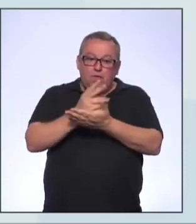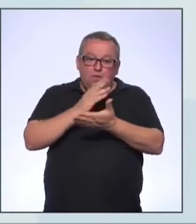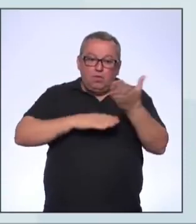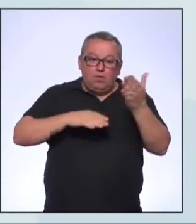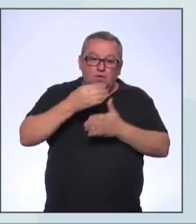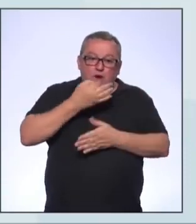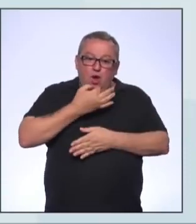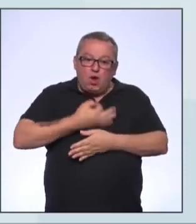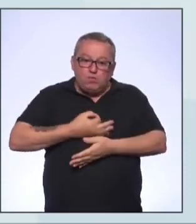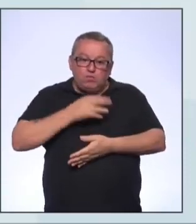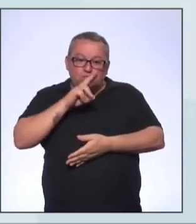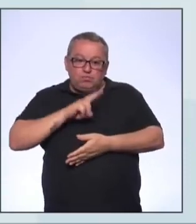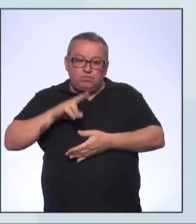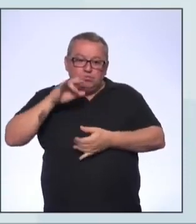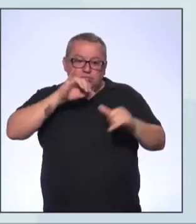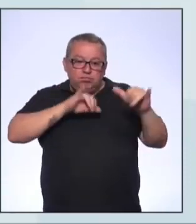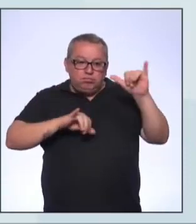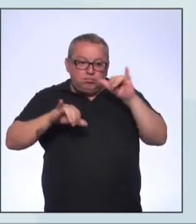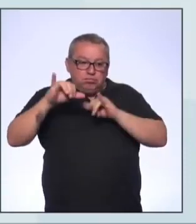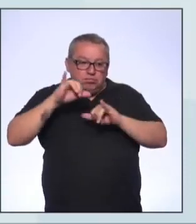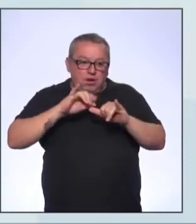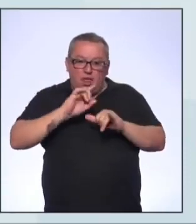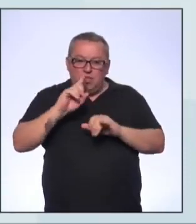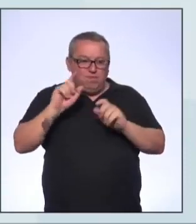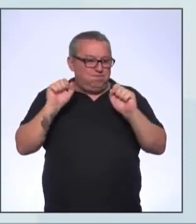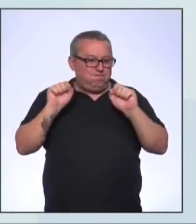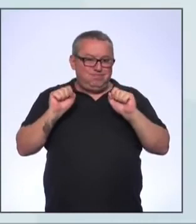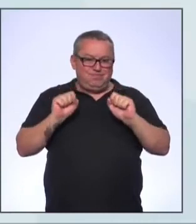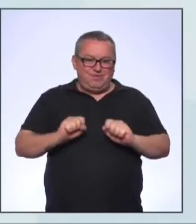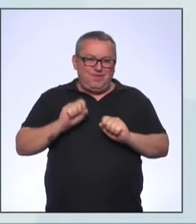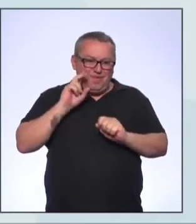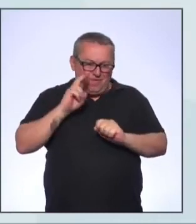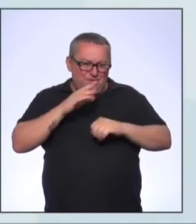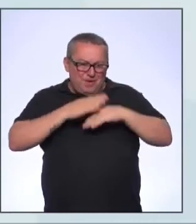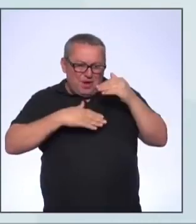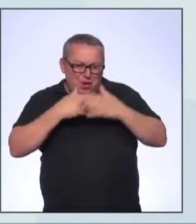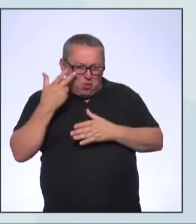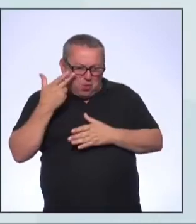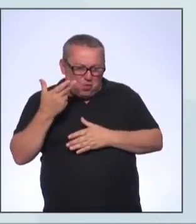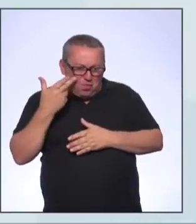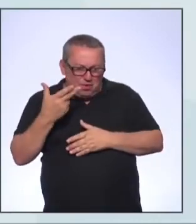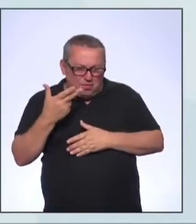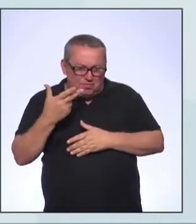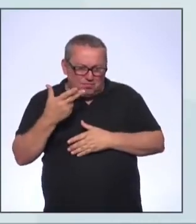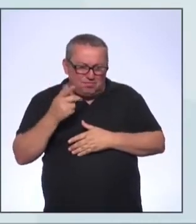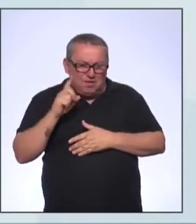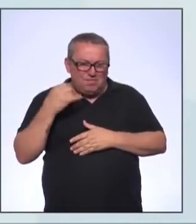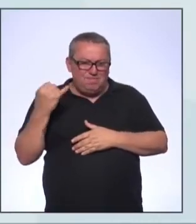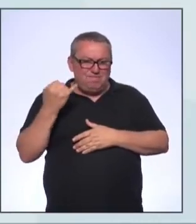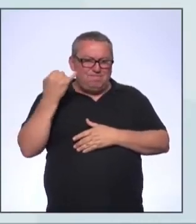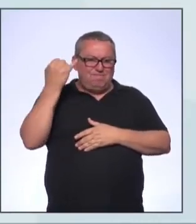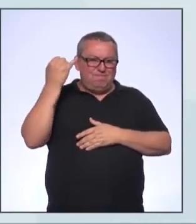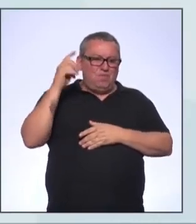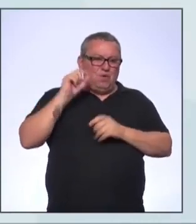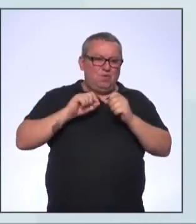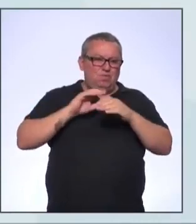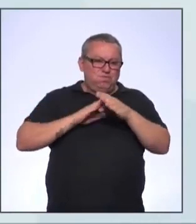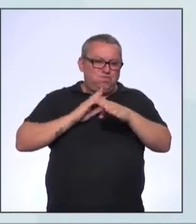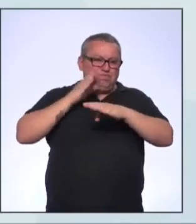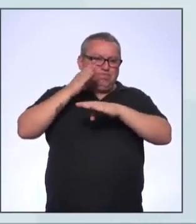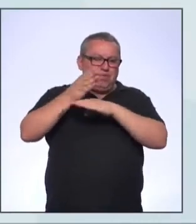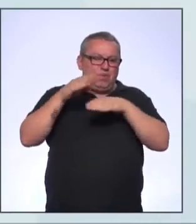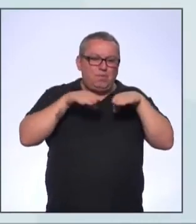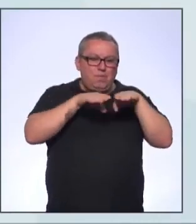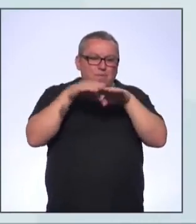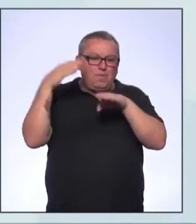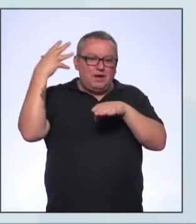com todos os argumentos usados pelo laboratório, não é possível considerar tal prática comum. São valores que ultrapassam qualquer padrão de